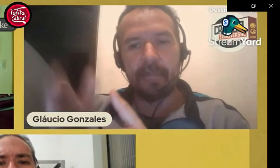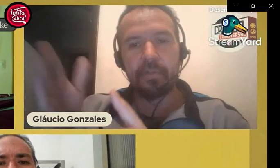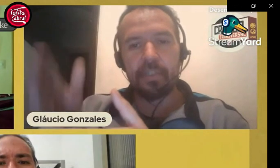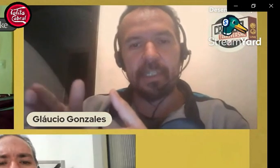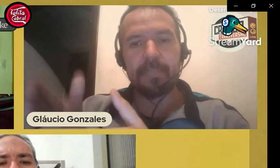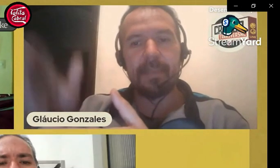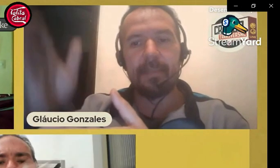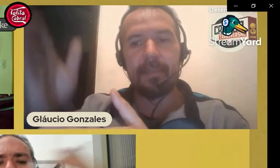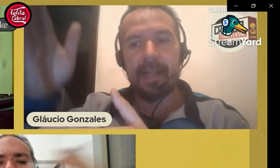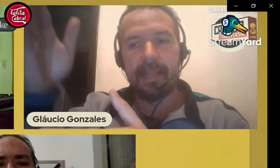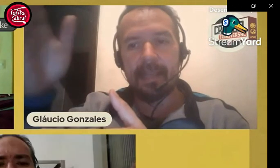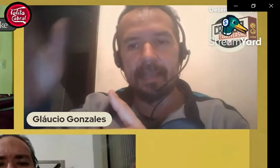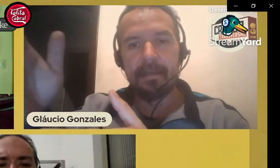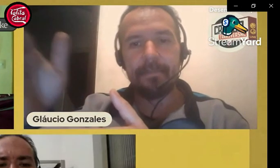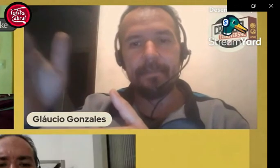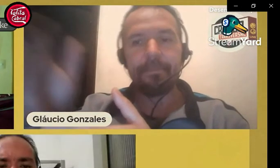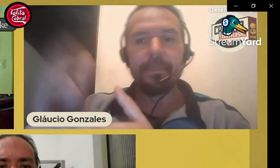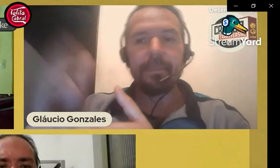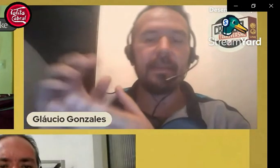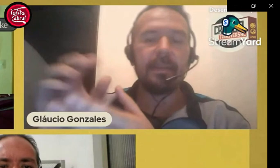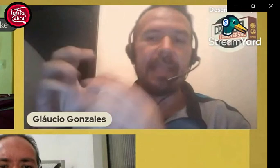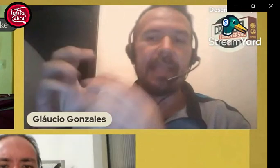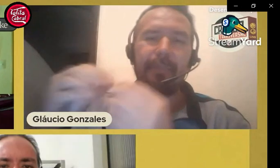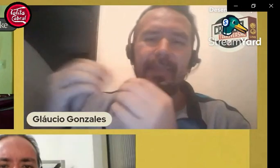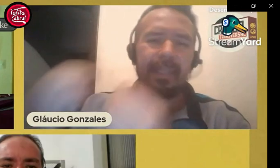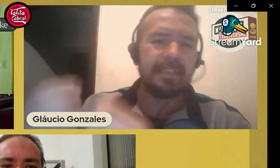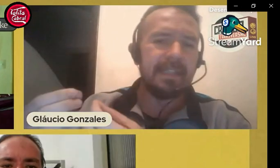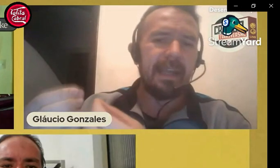vários dias estava marcado